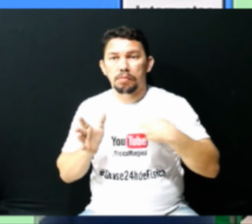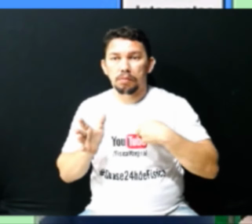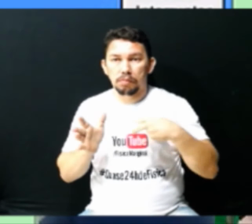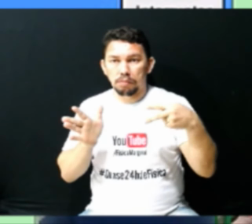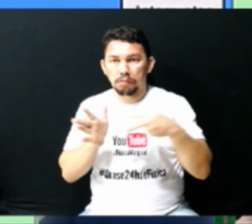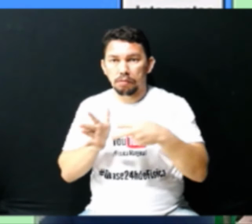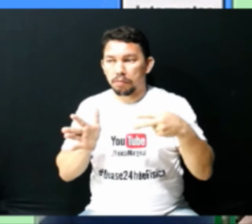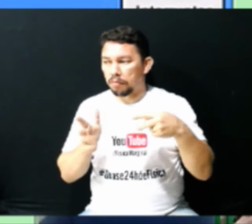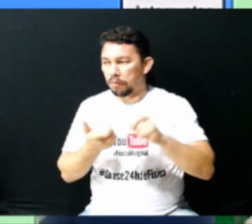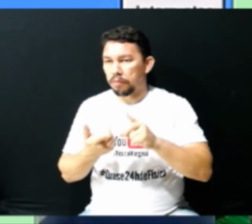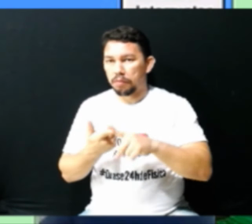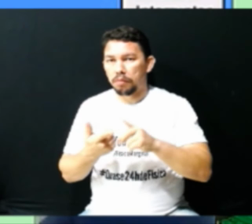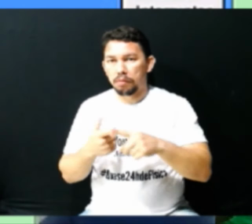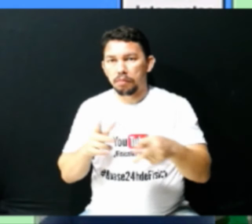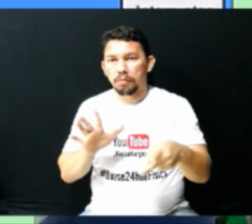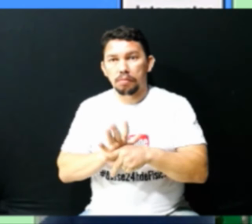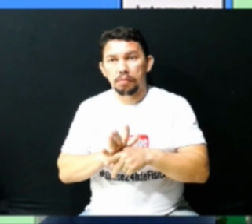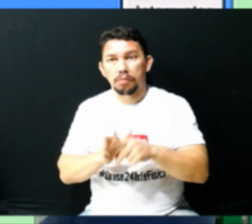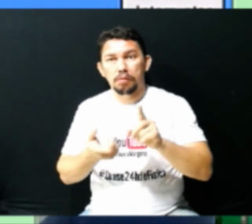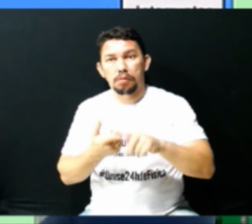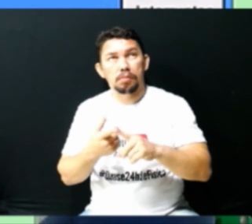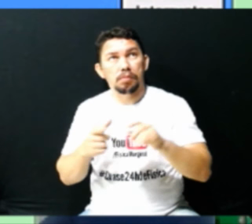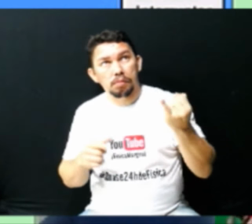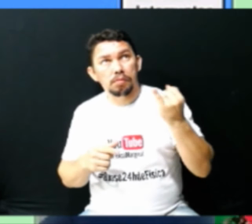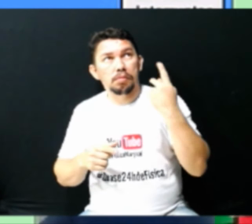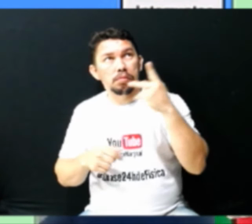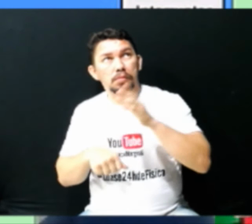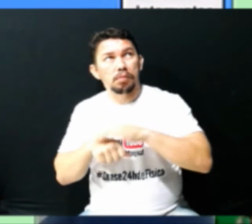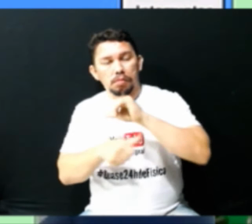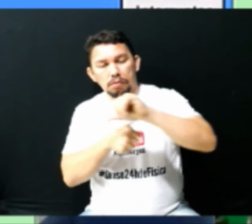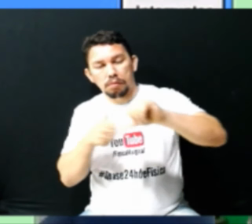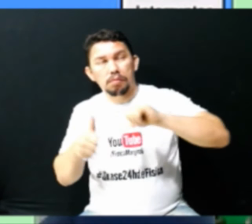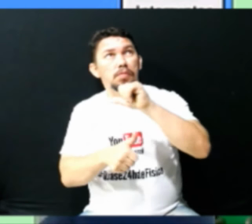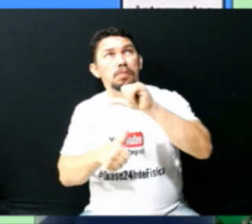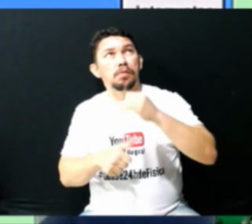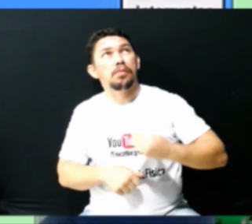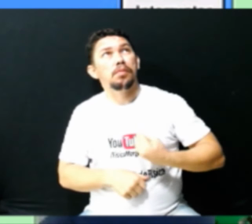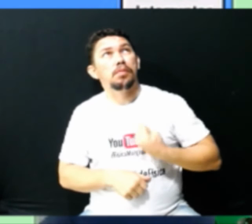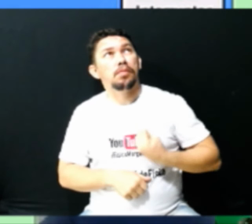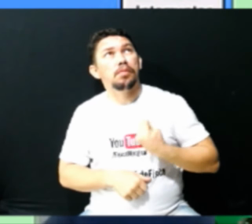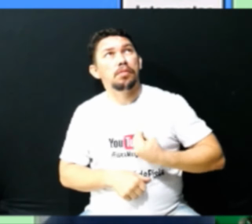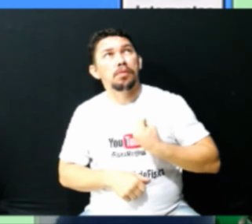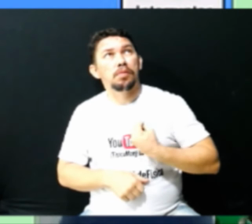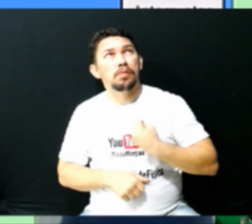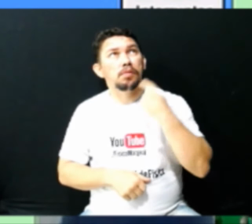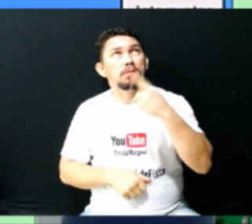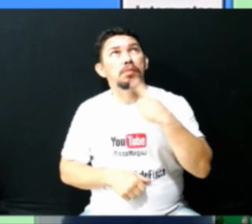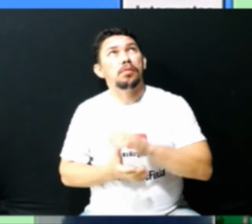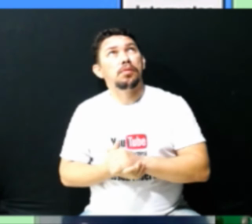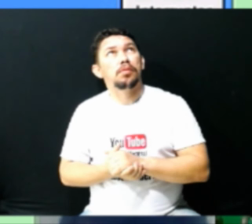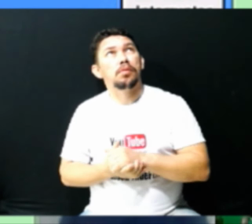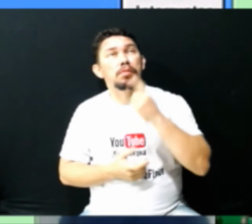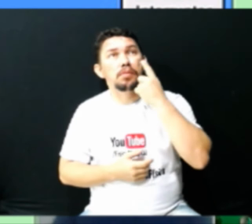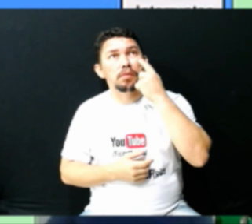circuito série. É possível também você alterar o valor. O padrão, a tensão da fonte vem com